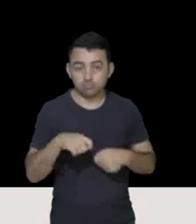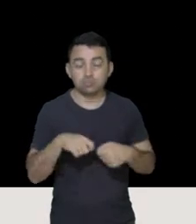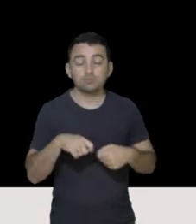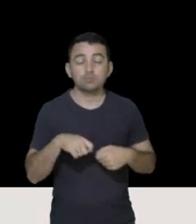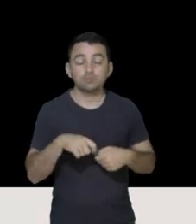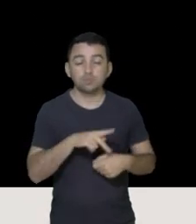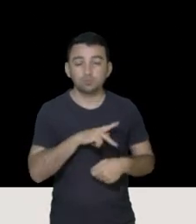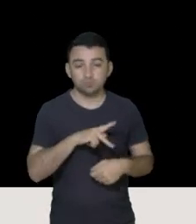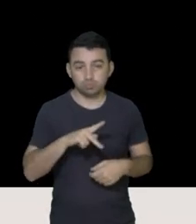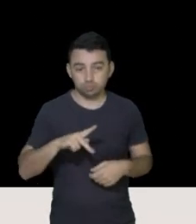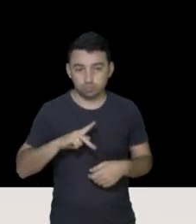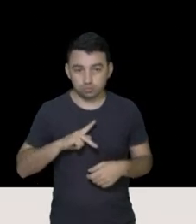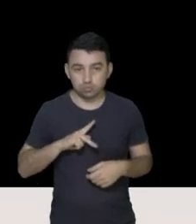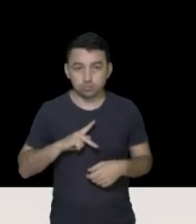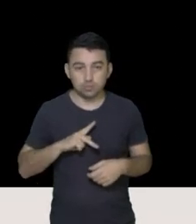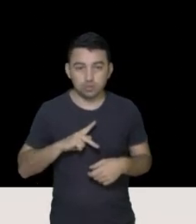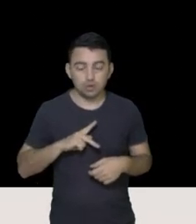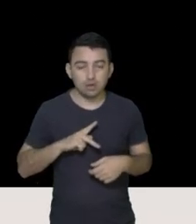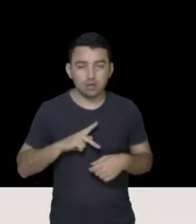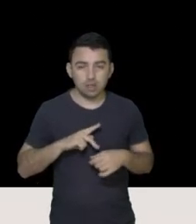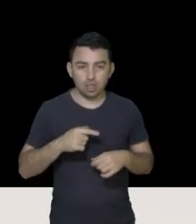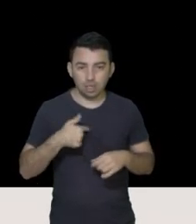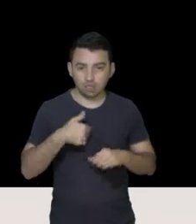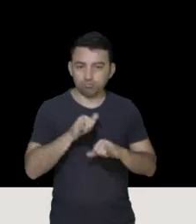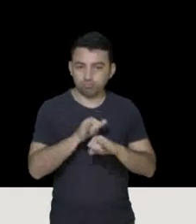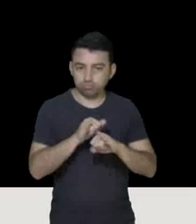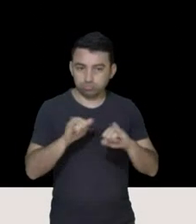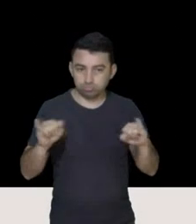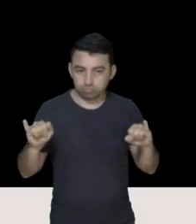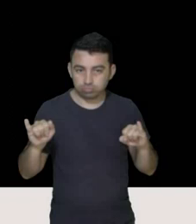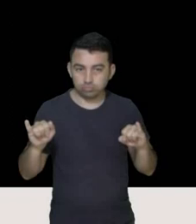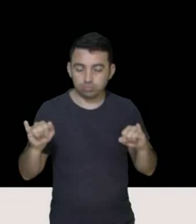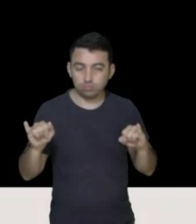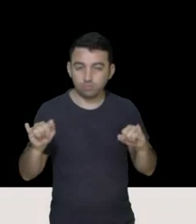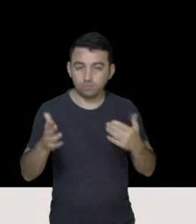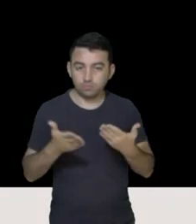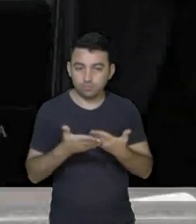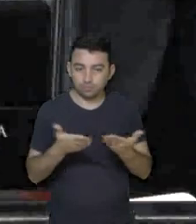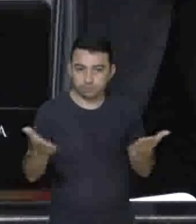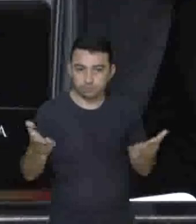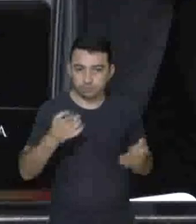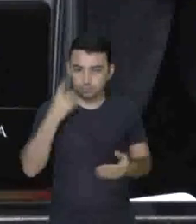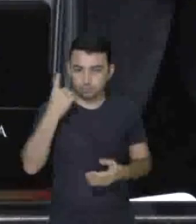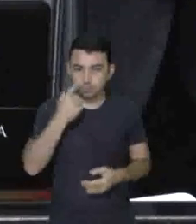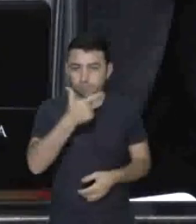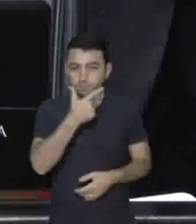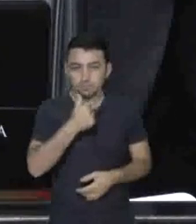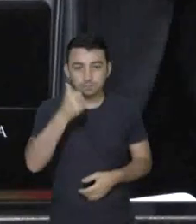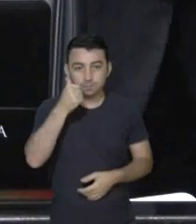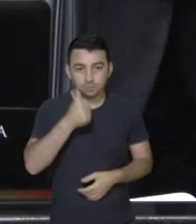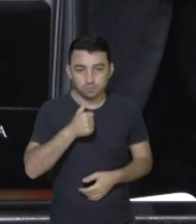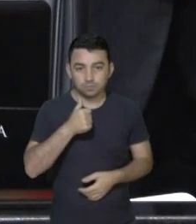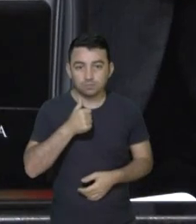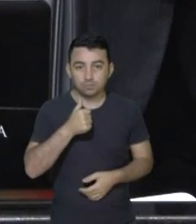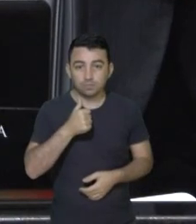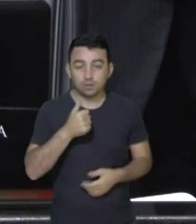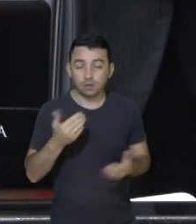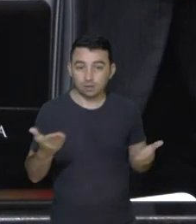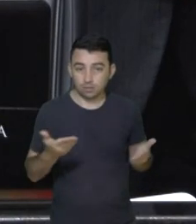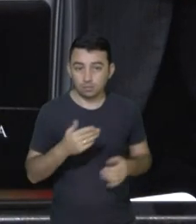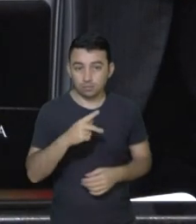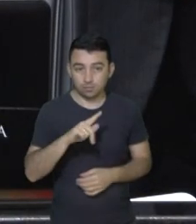Público. Informo aos senhores deputados, senhoras deputadas, que para esse